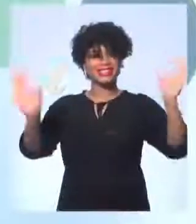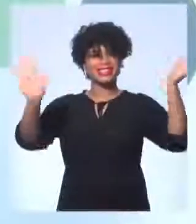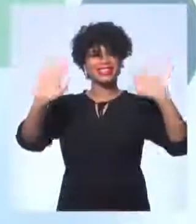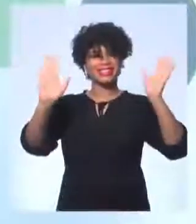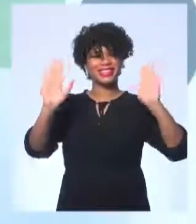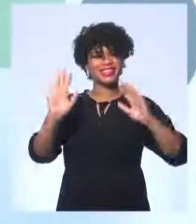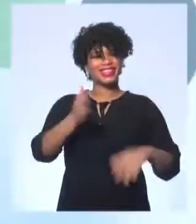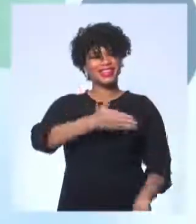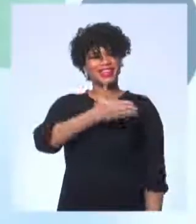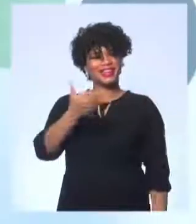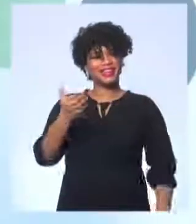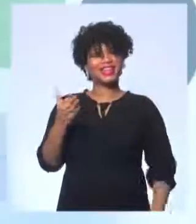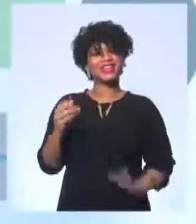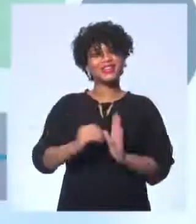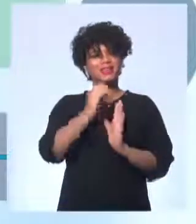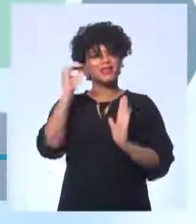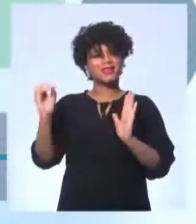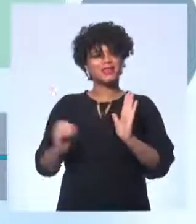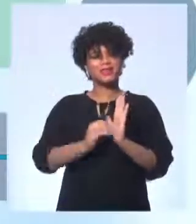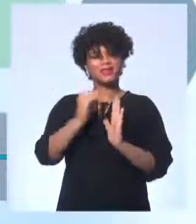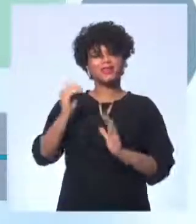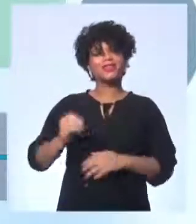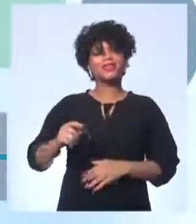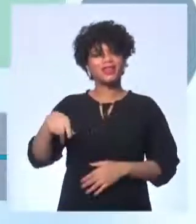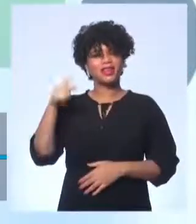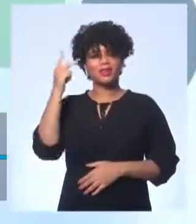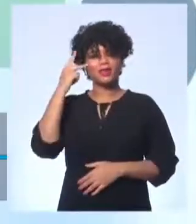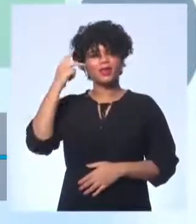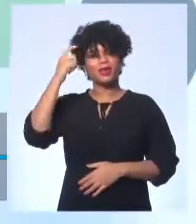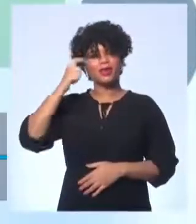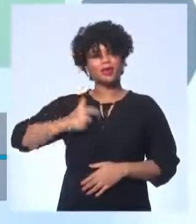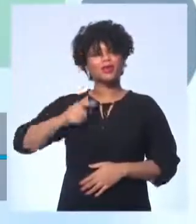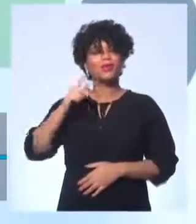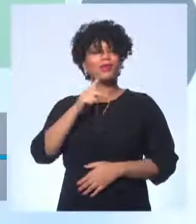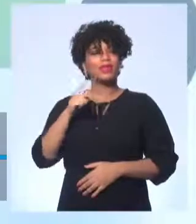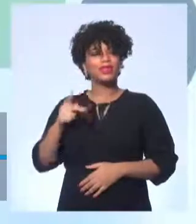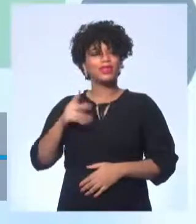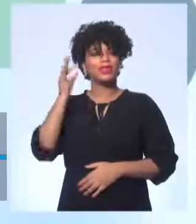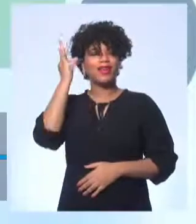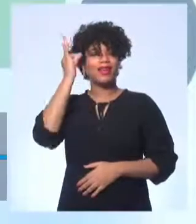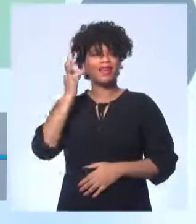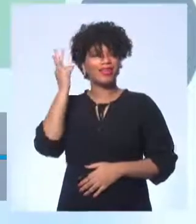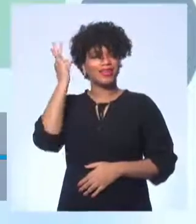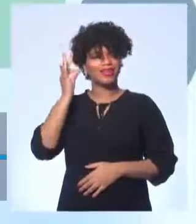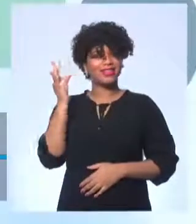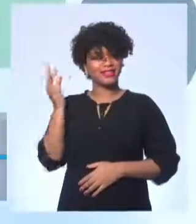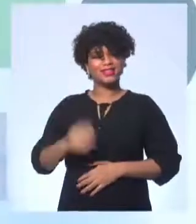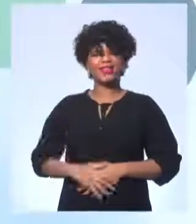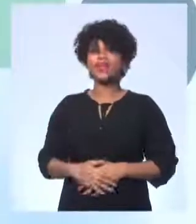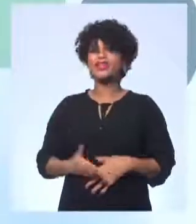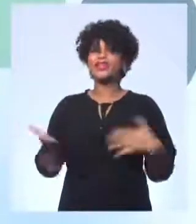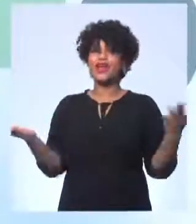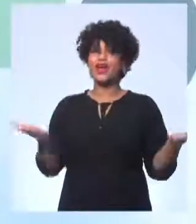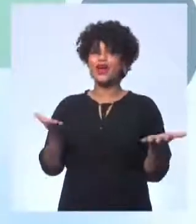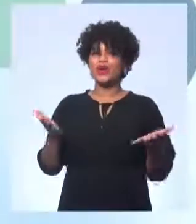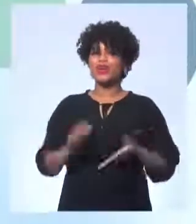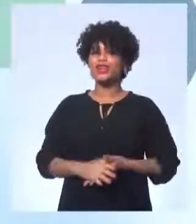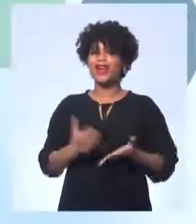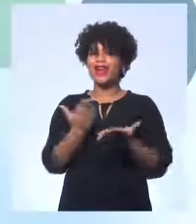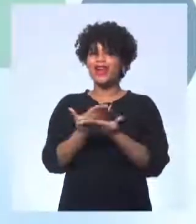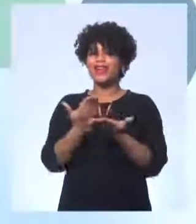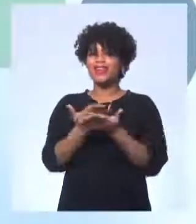Bem, amigos do Centro de Mídias de São Paulo, meu nome é Thiago Lazarin, sou professor de filosofia e hoje eu vou fazer uma